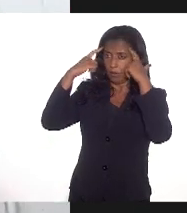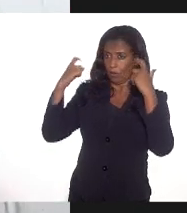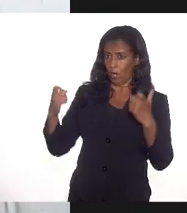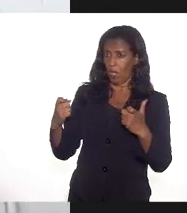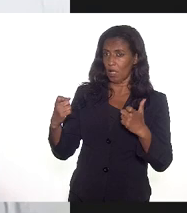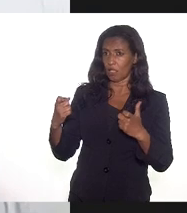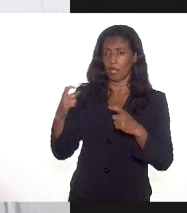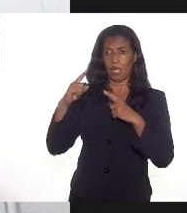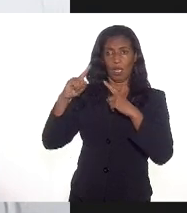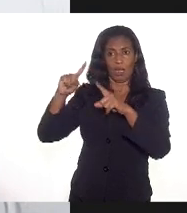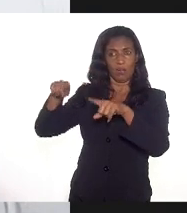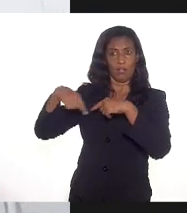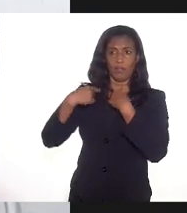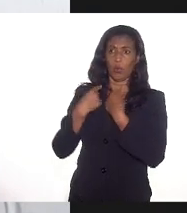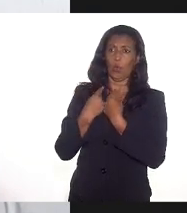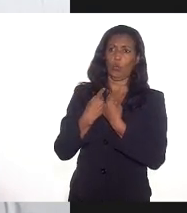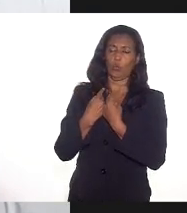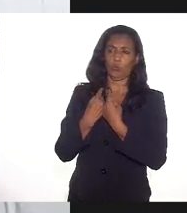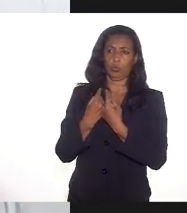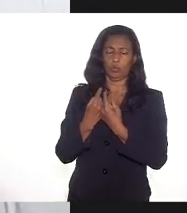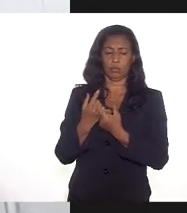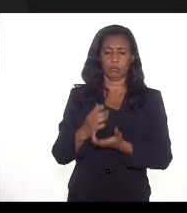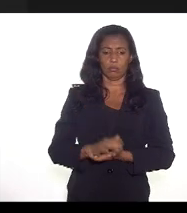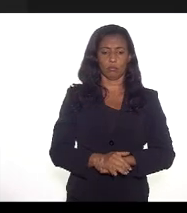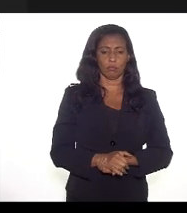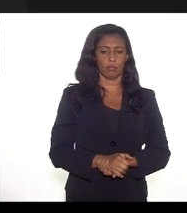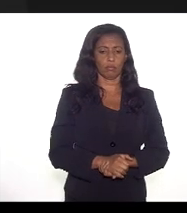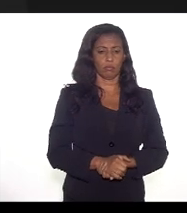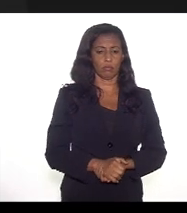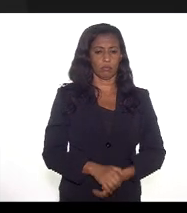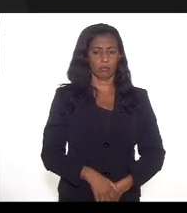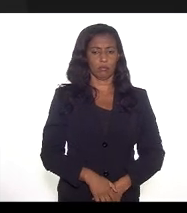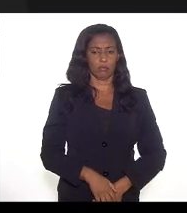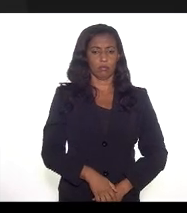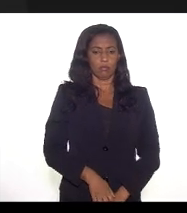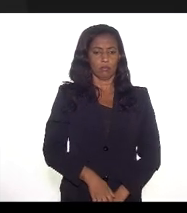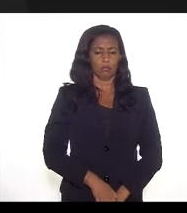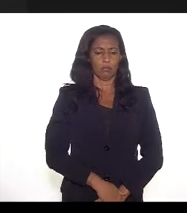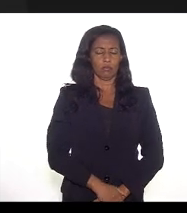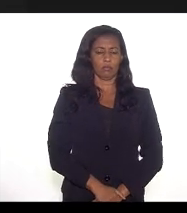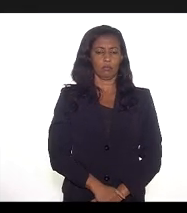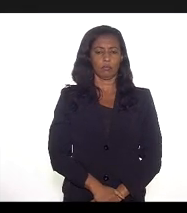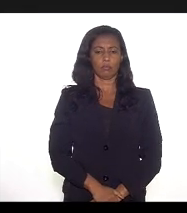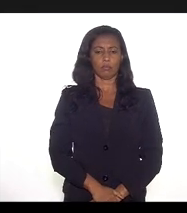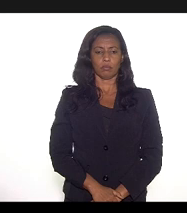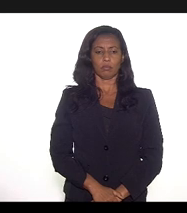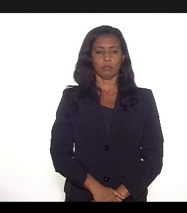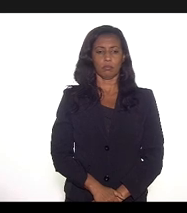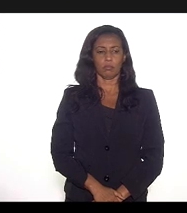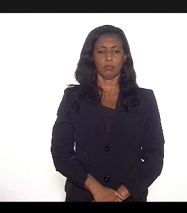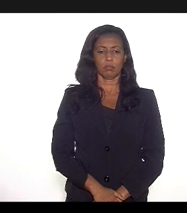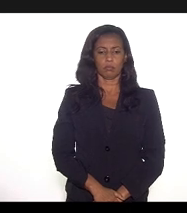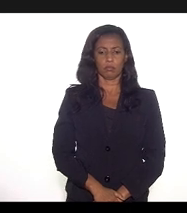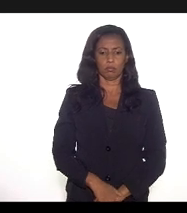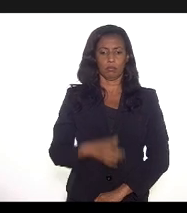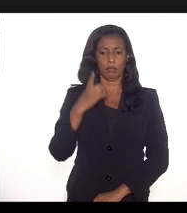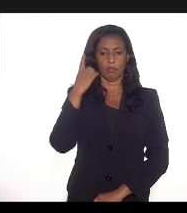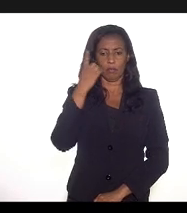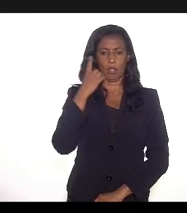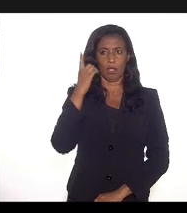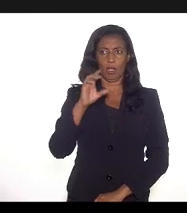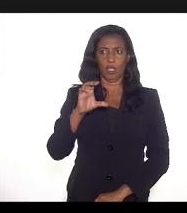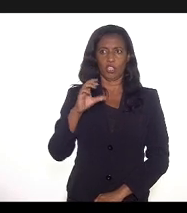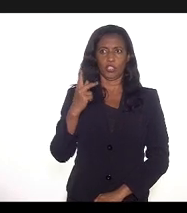punida injustamente lá no judiciário. Obrigado, presidente. Deputado questão Charles. De ordem, senhor presidente. Deputado Charles, questão